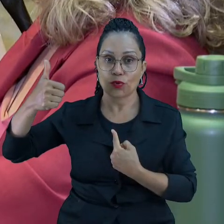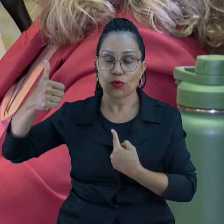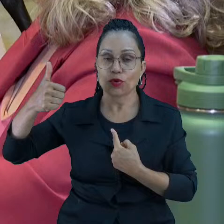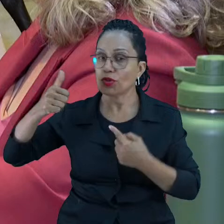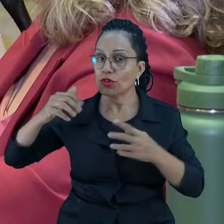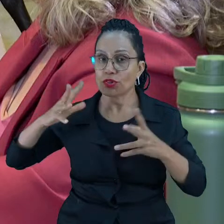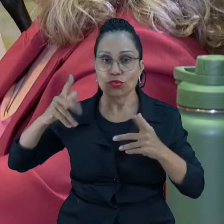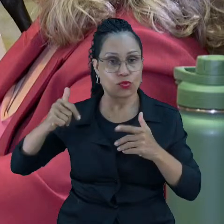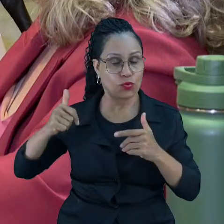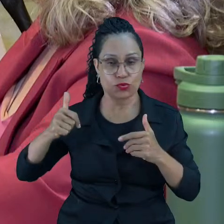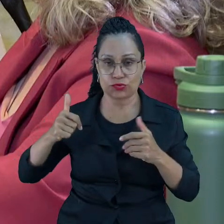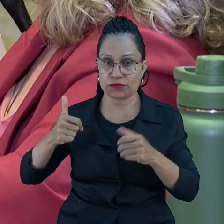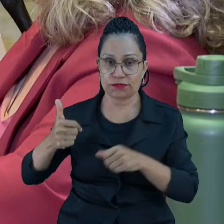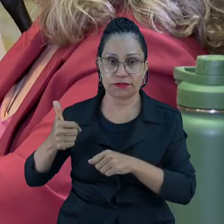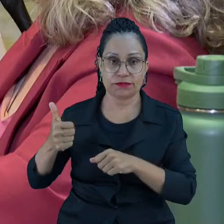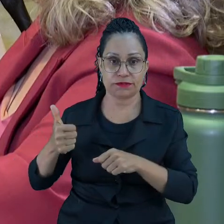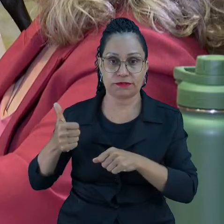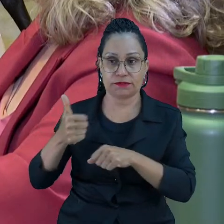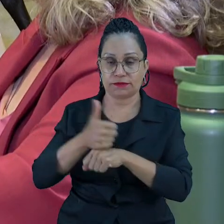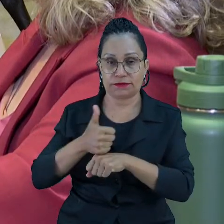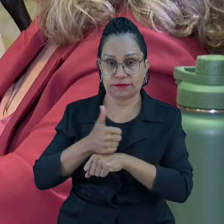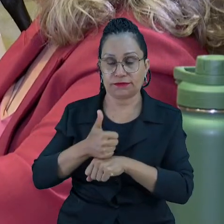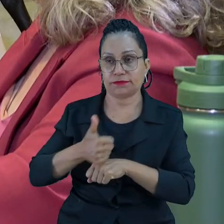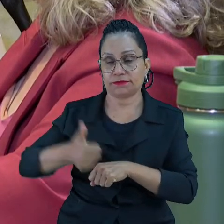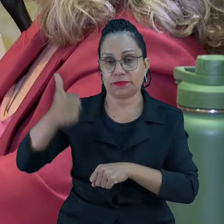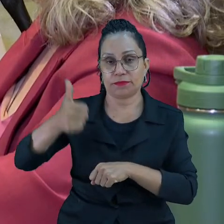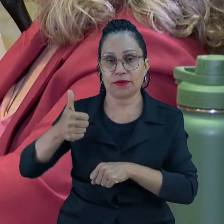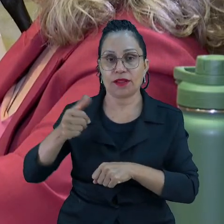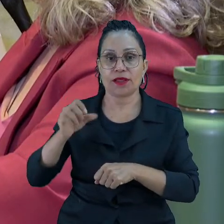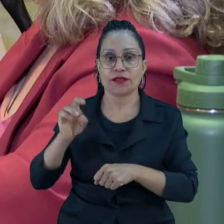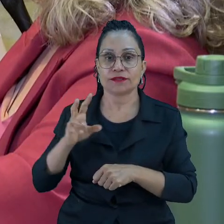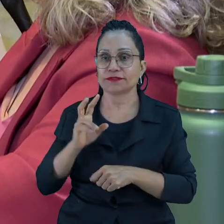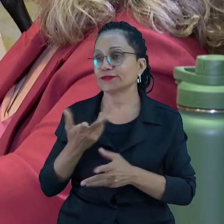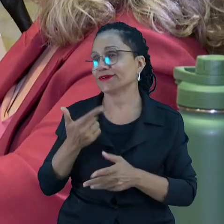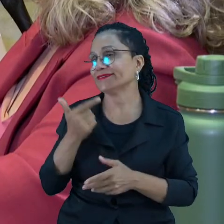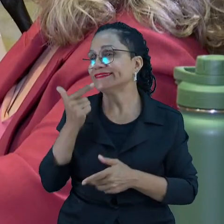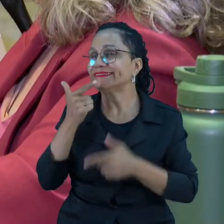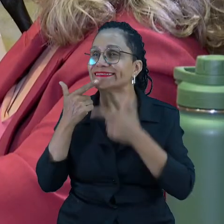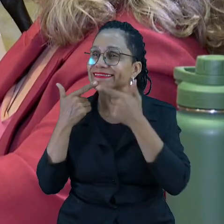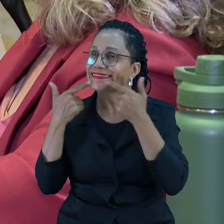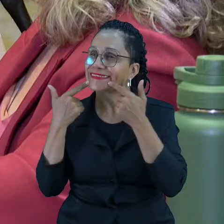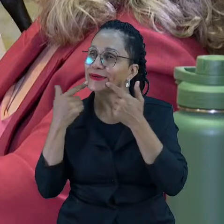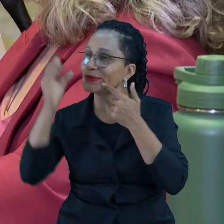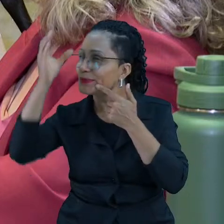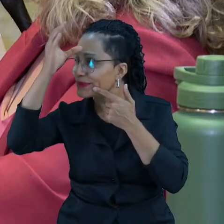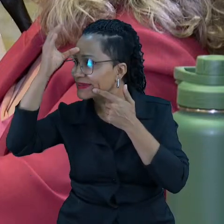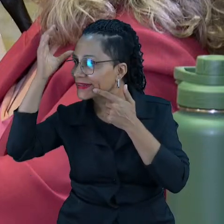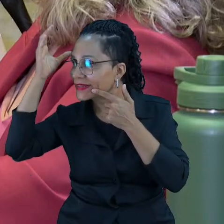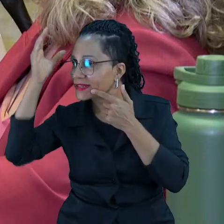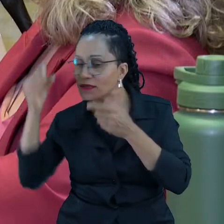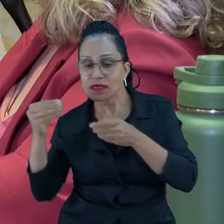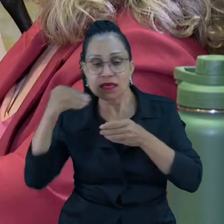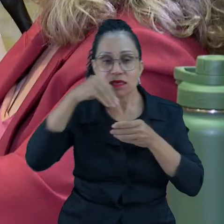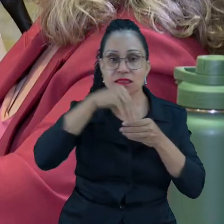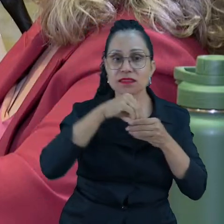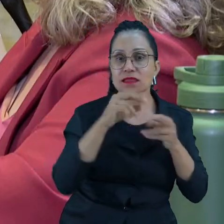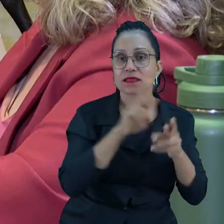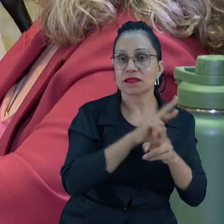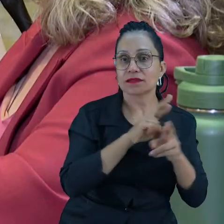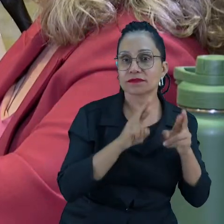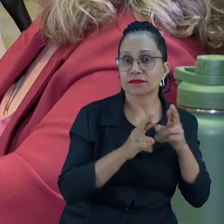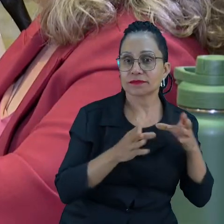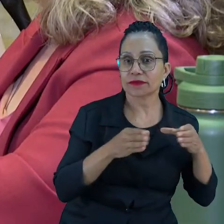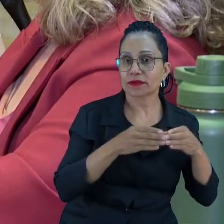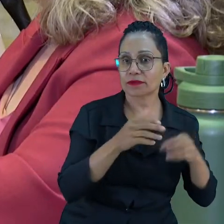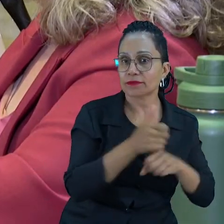todos em primeiro lugar. Quero dizer o seguinte, não adianta a gente sorrir para cliente e internamente nós não nos relacionarmos